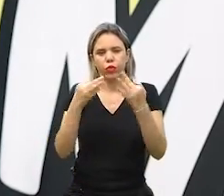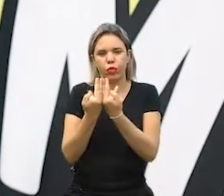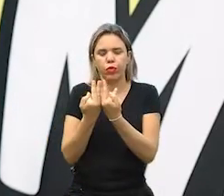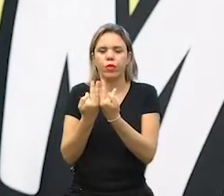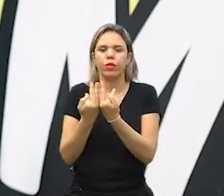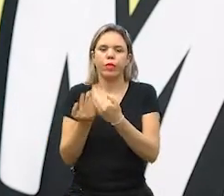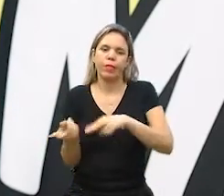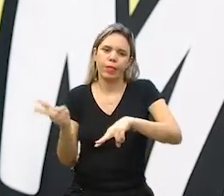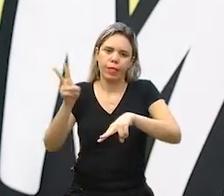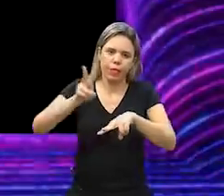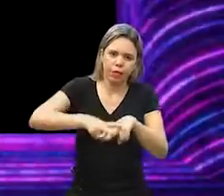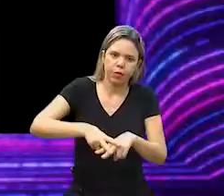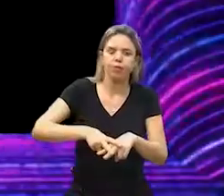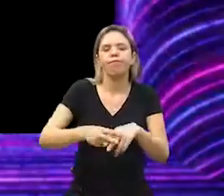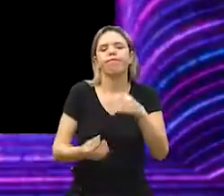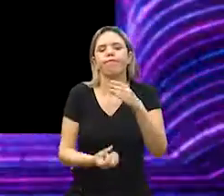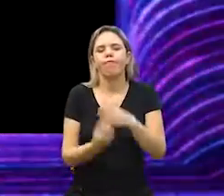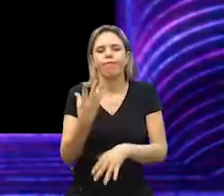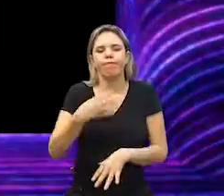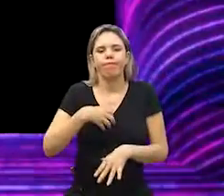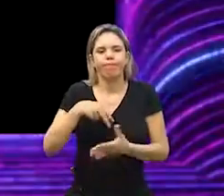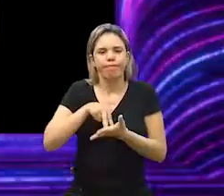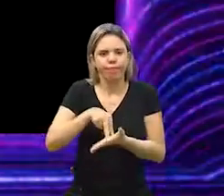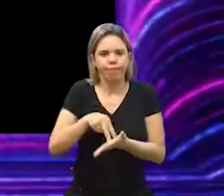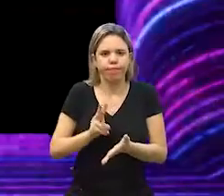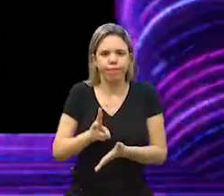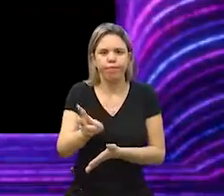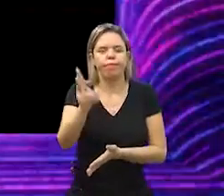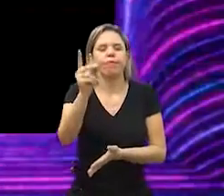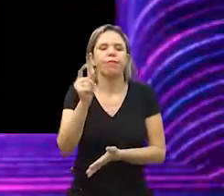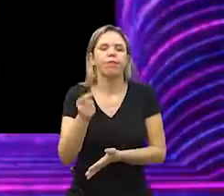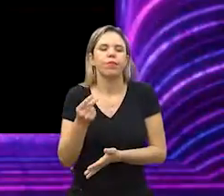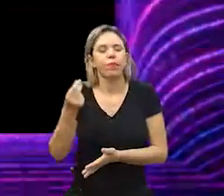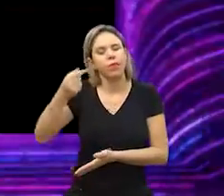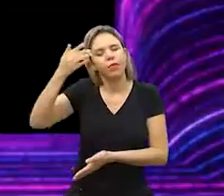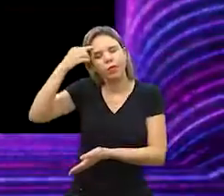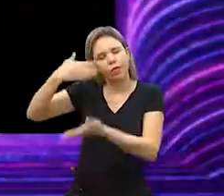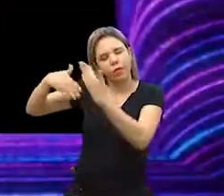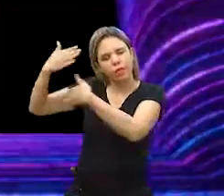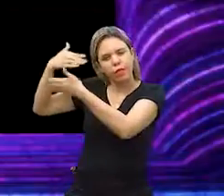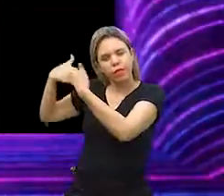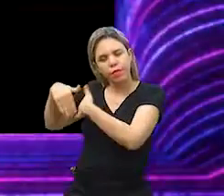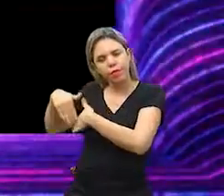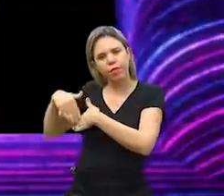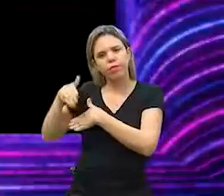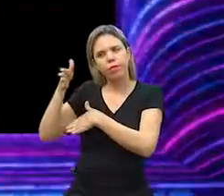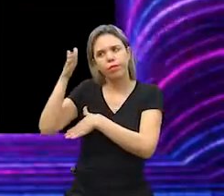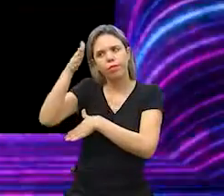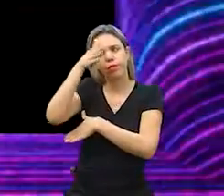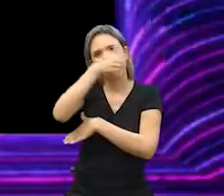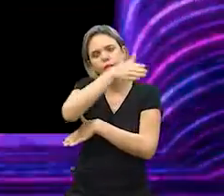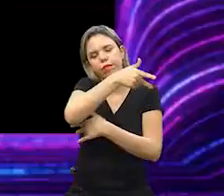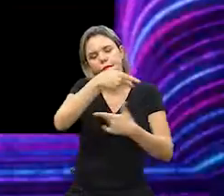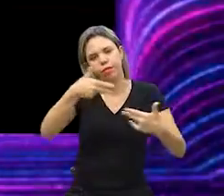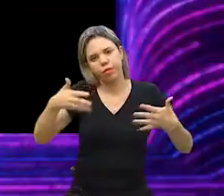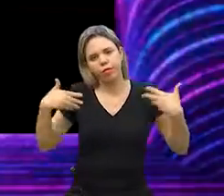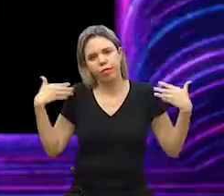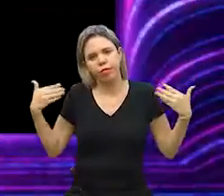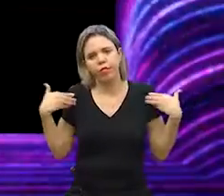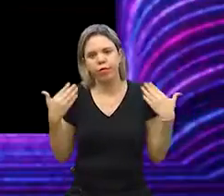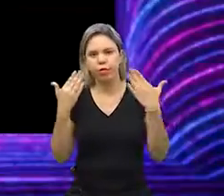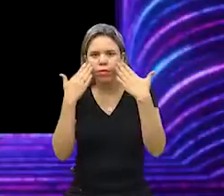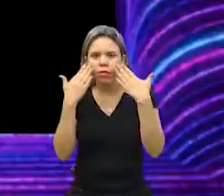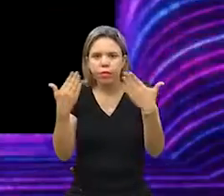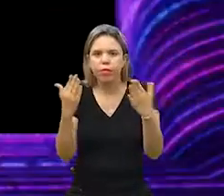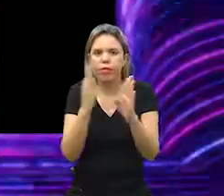ficar aprisionada por essas raízes, ia fazer uma viagem insólita no tempo e ia ter que percorrer grandes aventuras e se